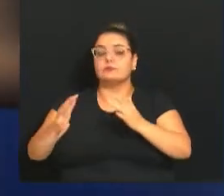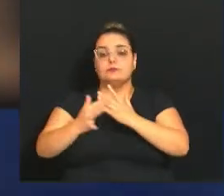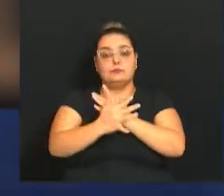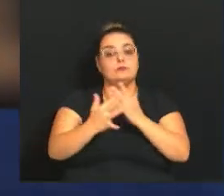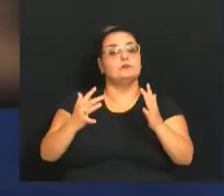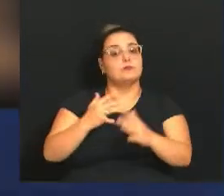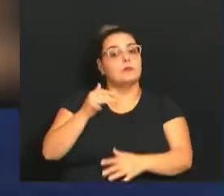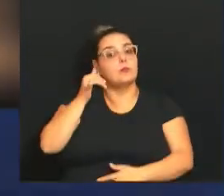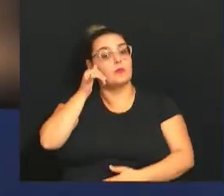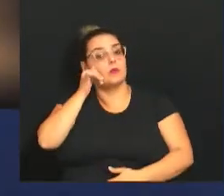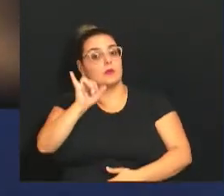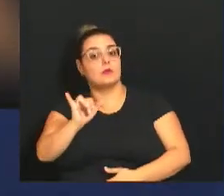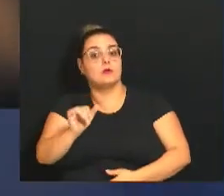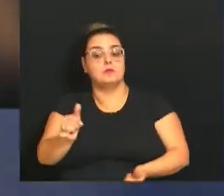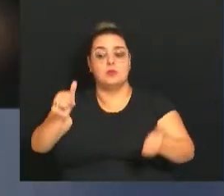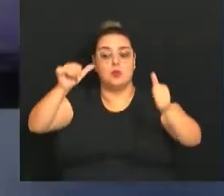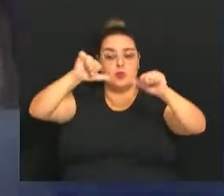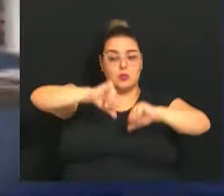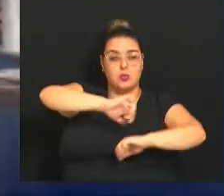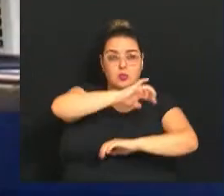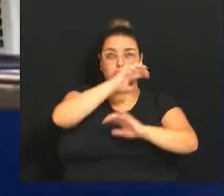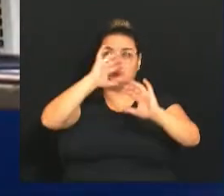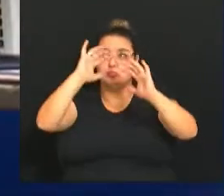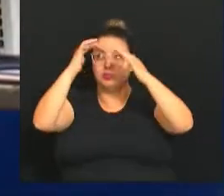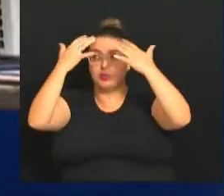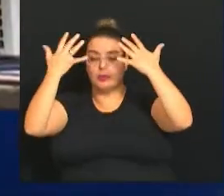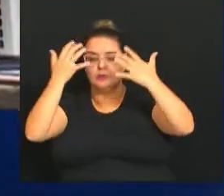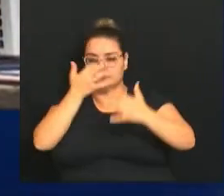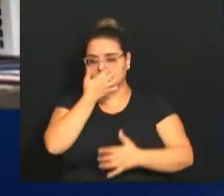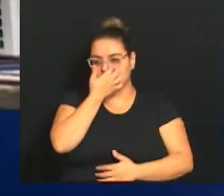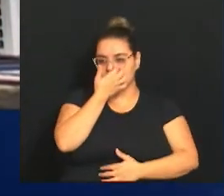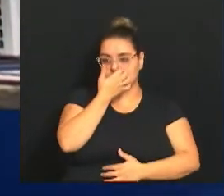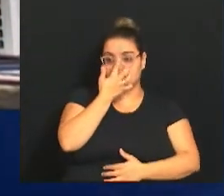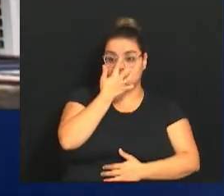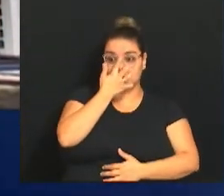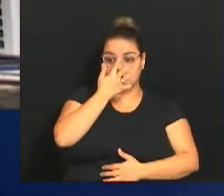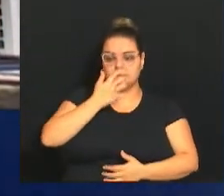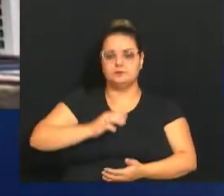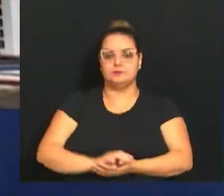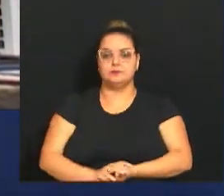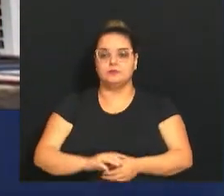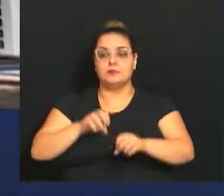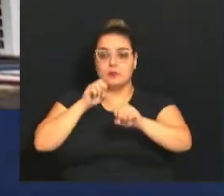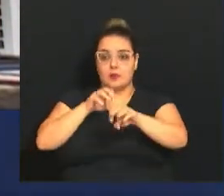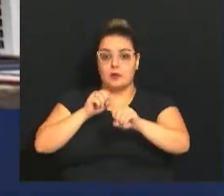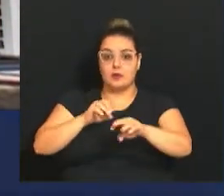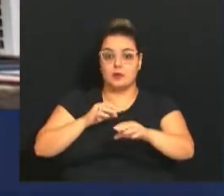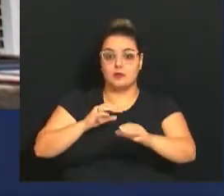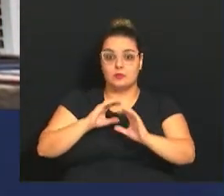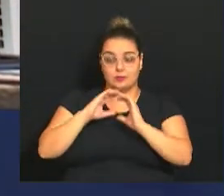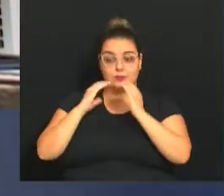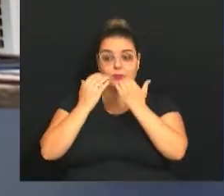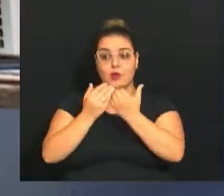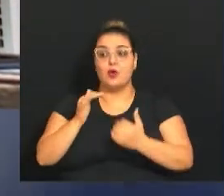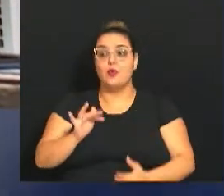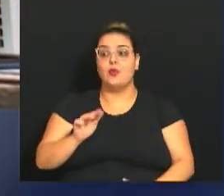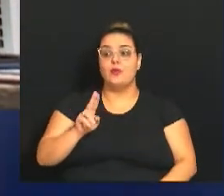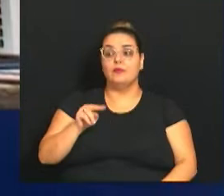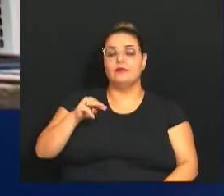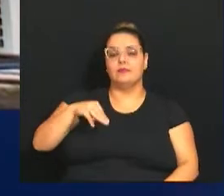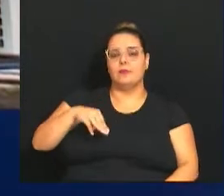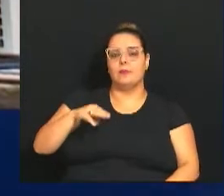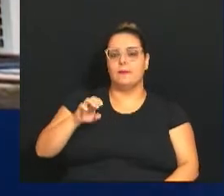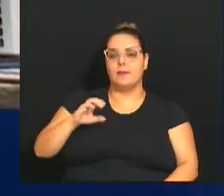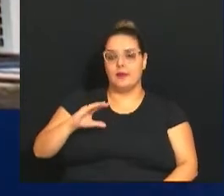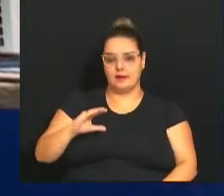a desastres ambientais. Fundação Municipal para a Educação Comunitária, FUMEC, está com